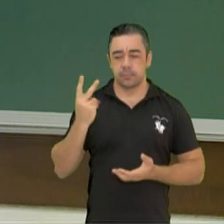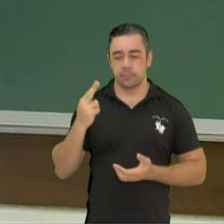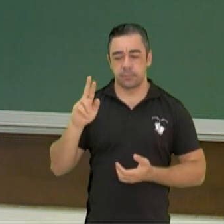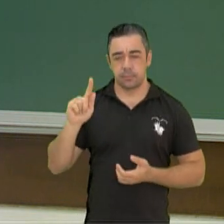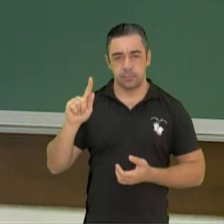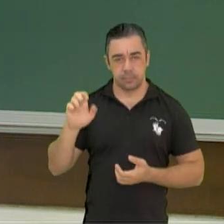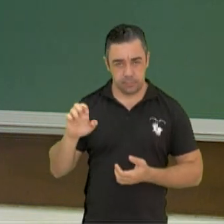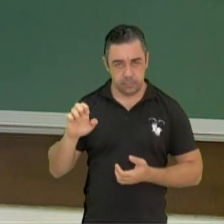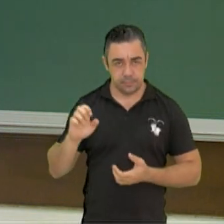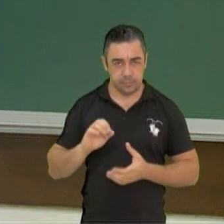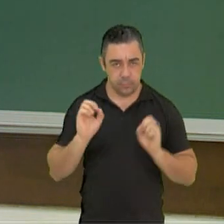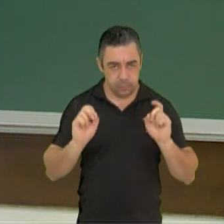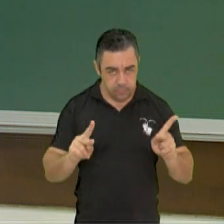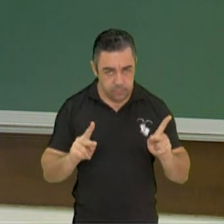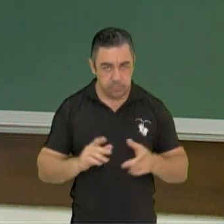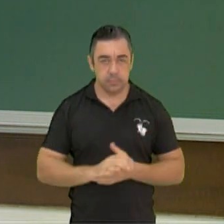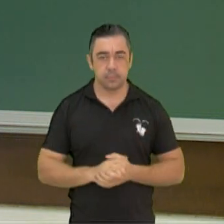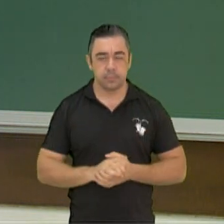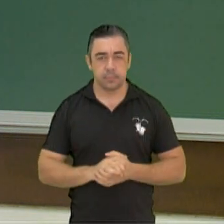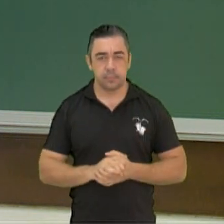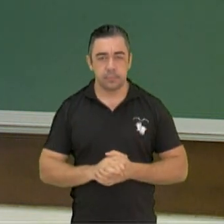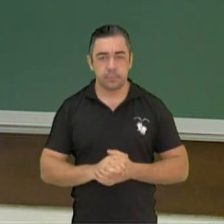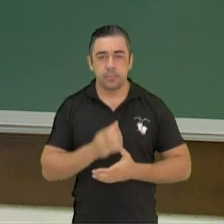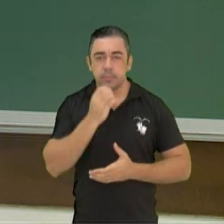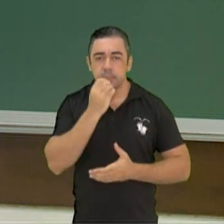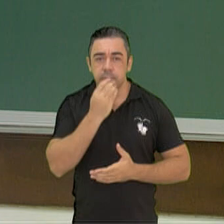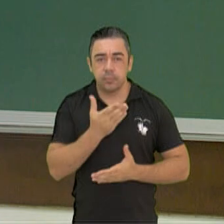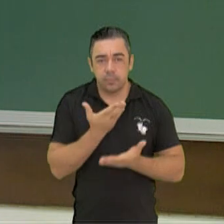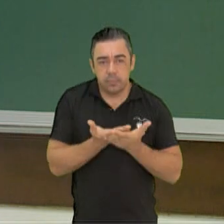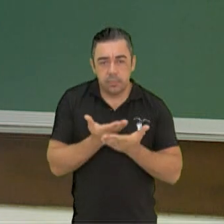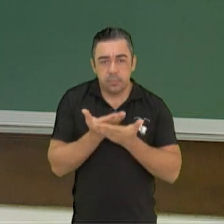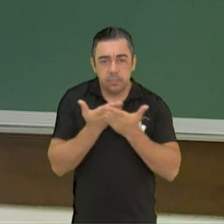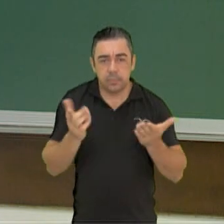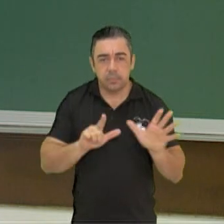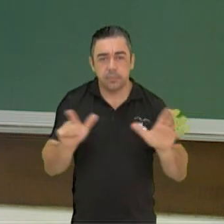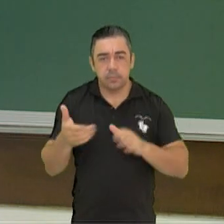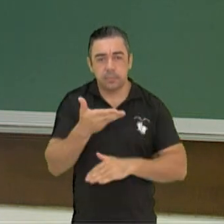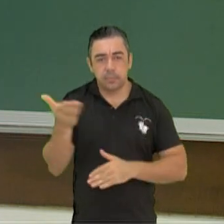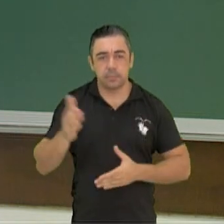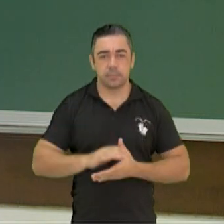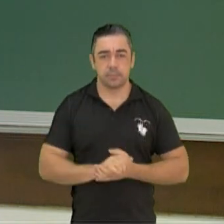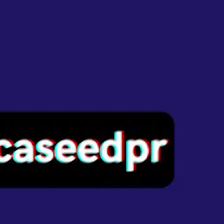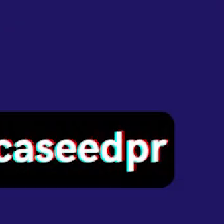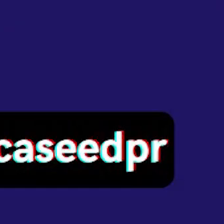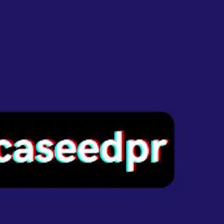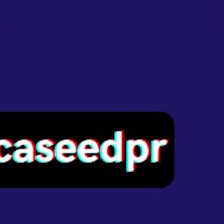pedido, ok? Uma boa semana para vocês.